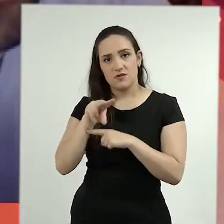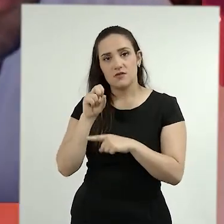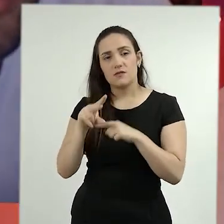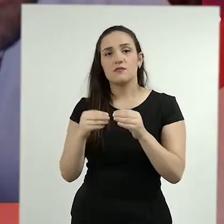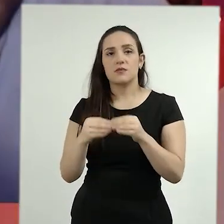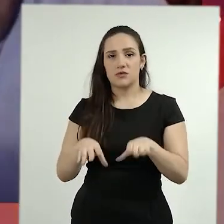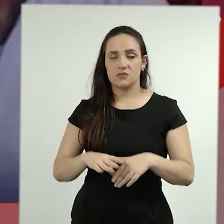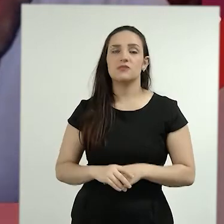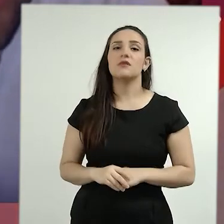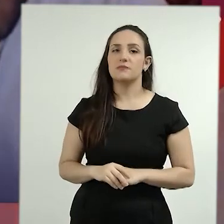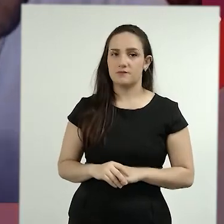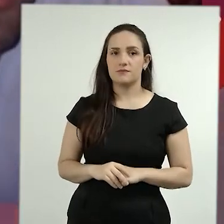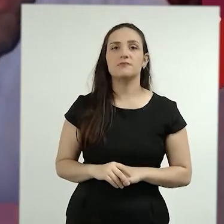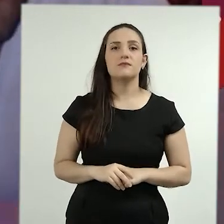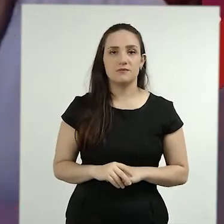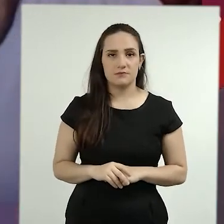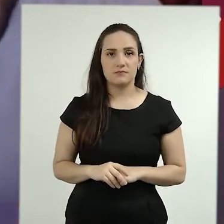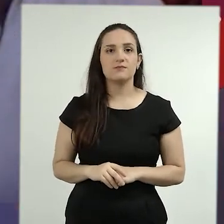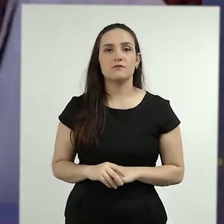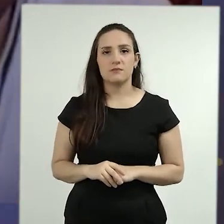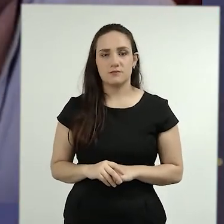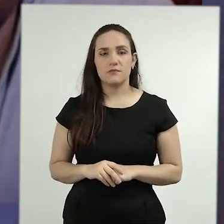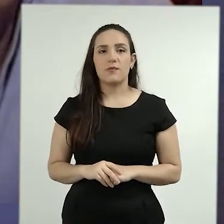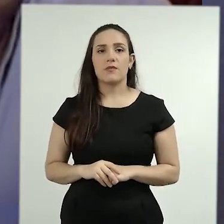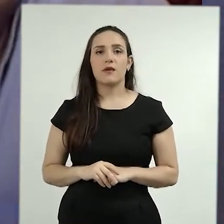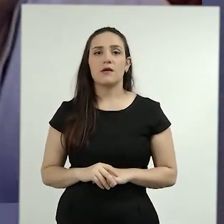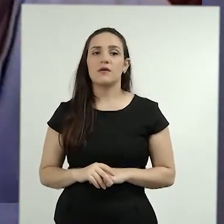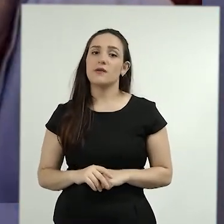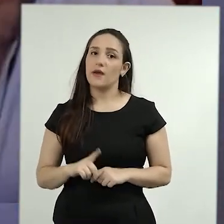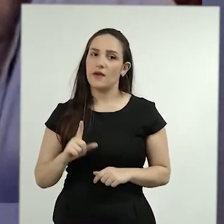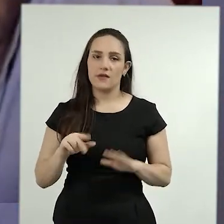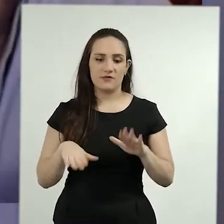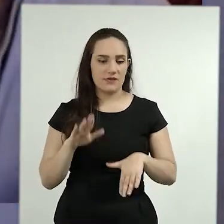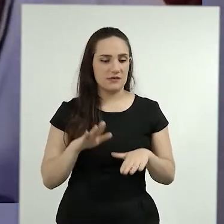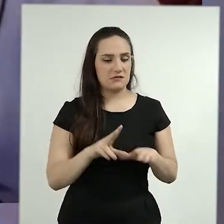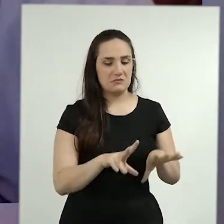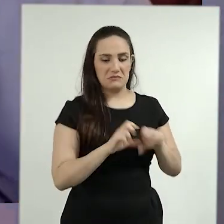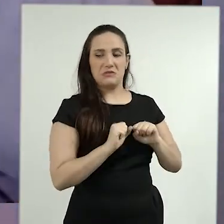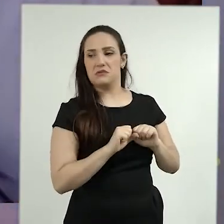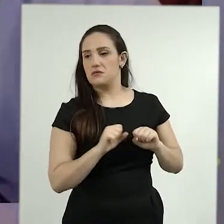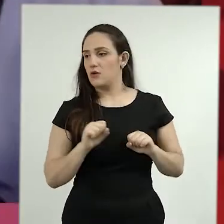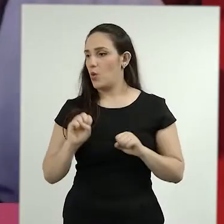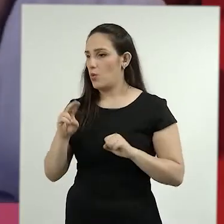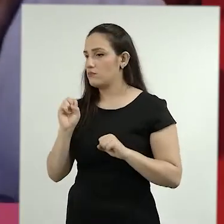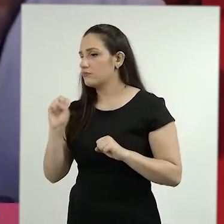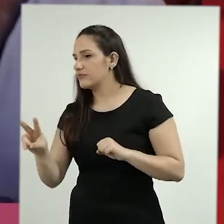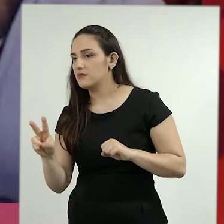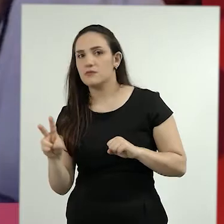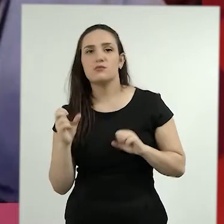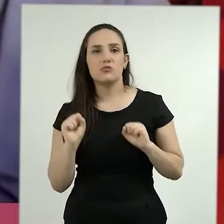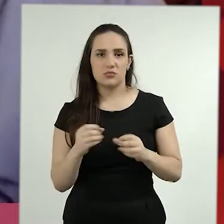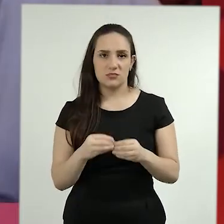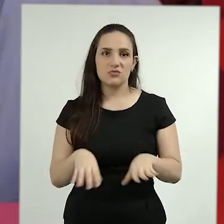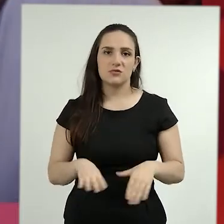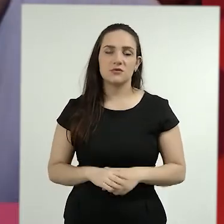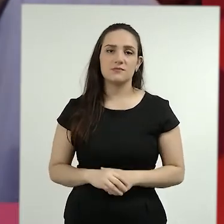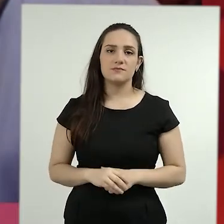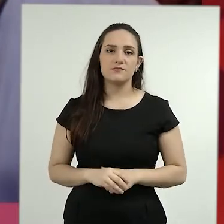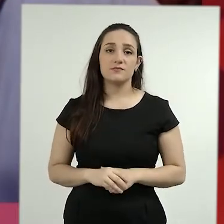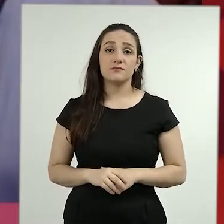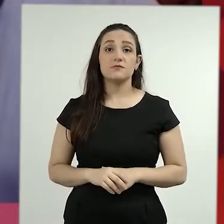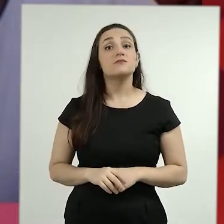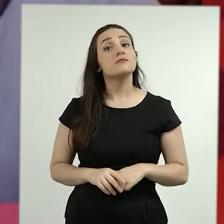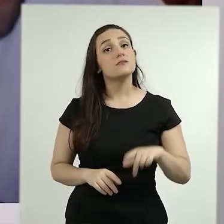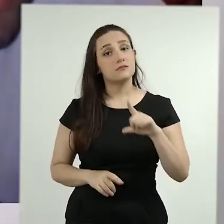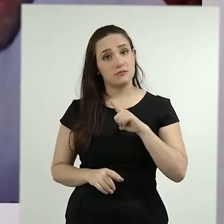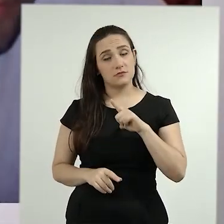o vírus, a bactéria, o fungo, pode procurar esse novo hospedeiro, se adaptar nesse novo hospedeiro e causar um grande estrago. A gente sabe